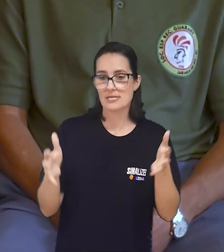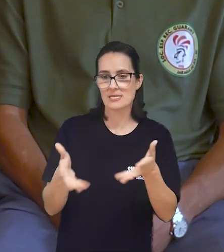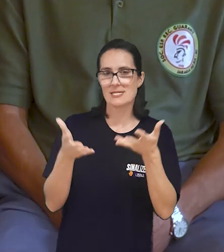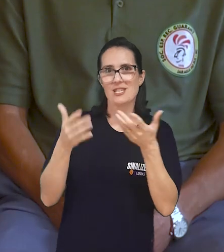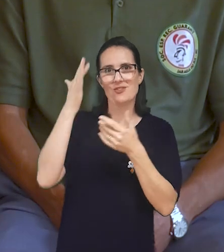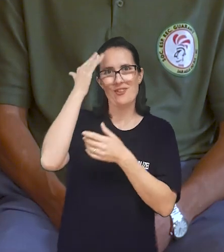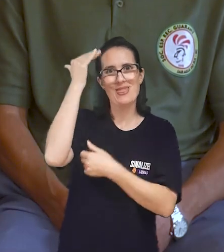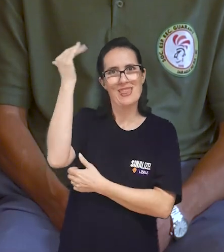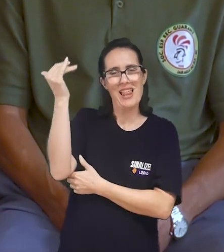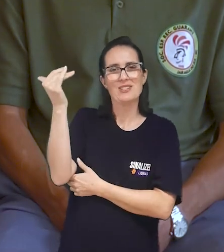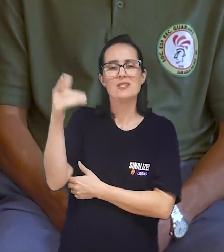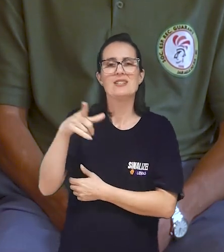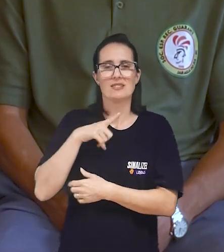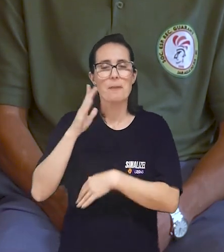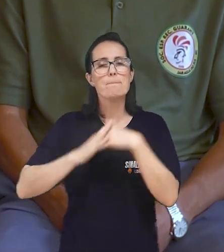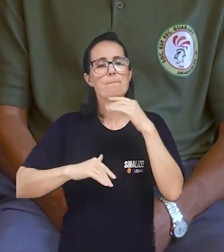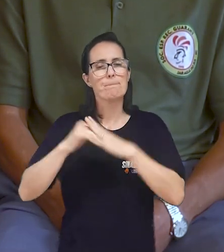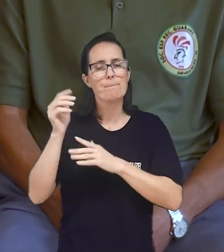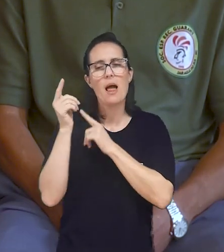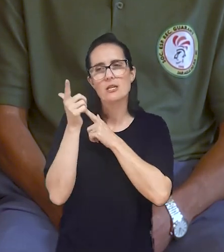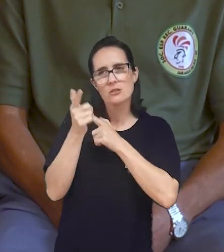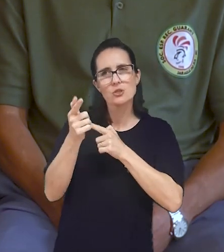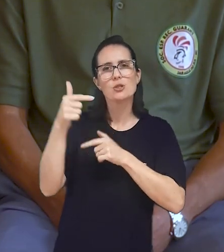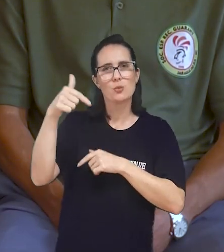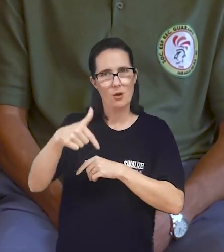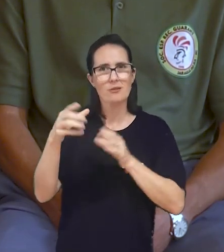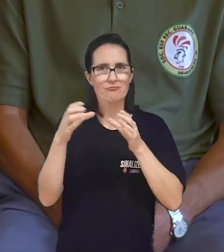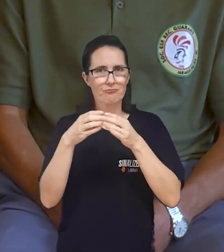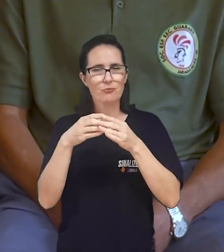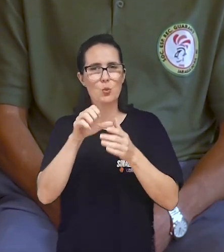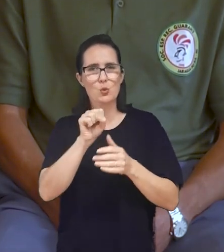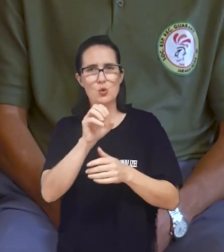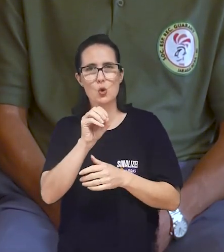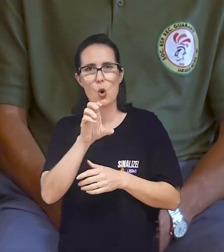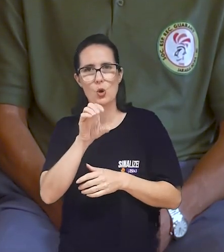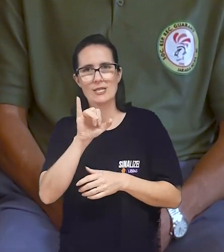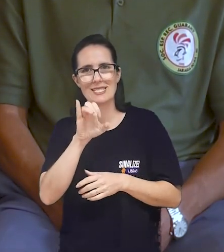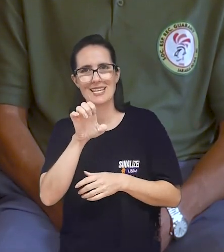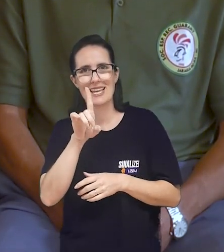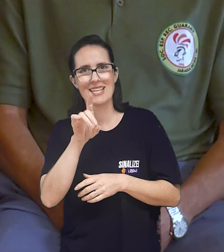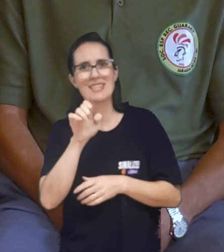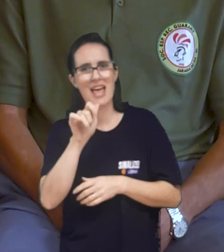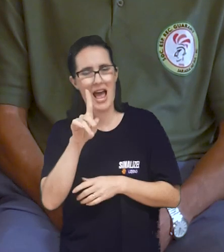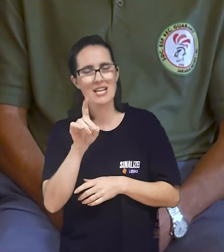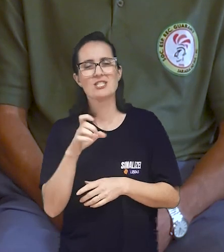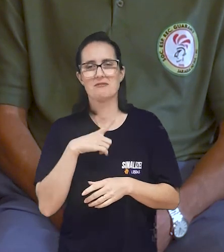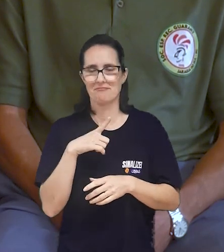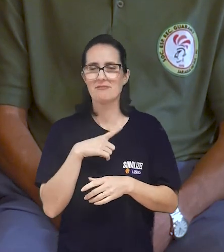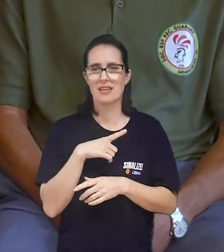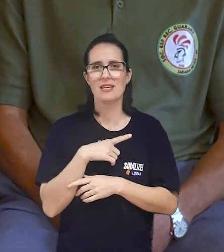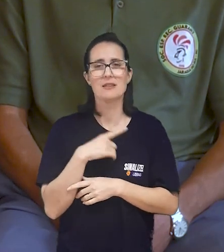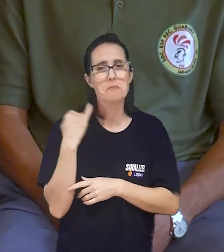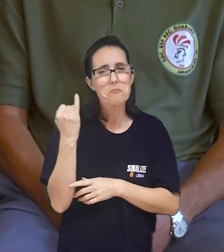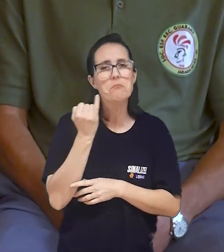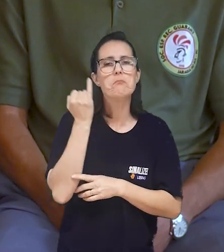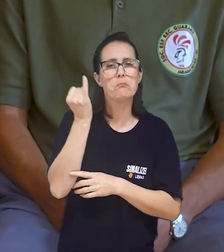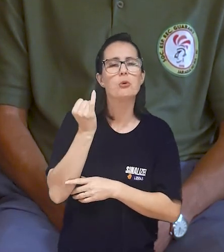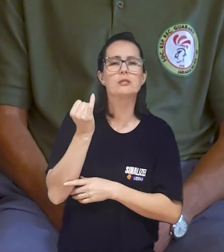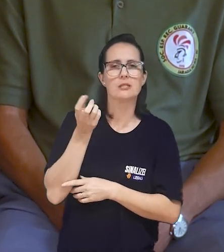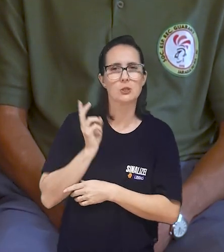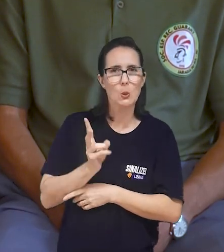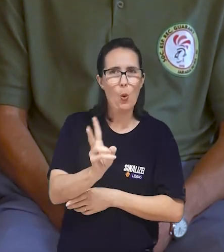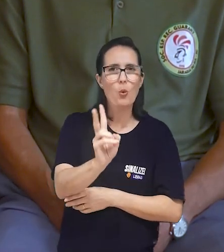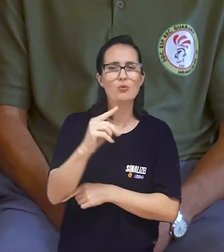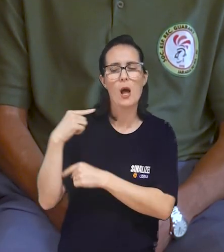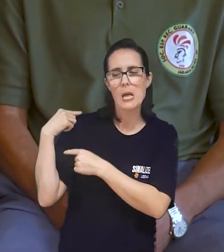da prefeitura, que a gente tem a prática do tiro aqui na sociedade também, que acho que é de suma importância também para a gente não deixar